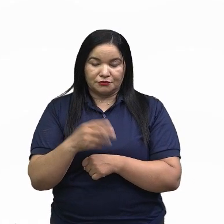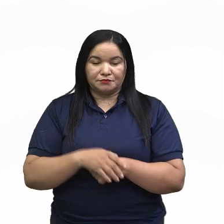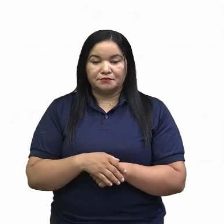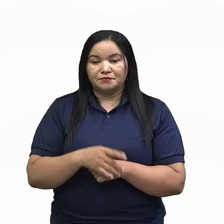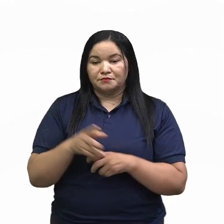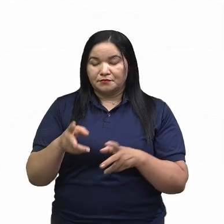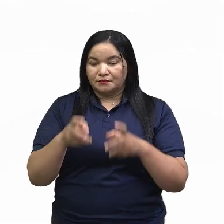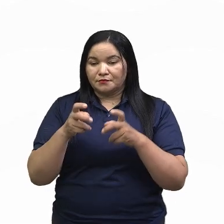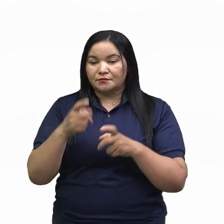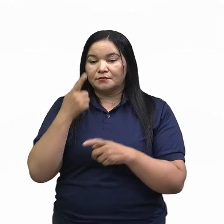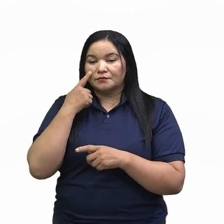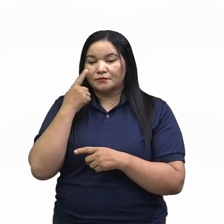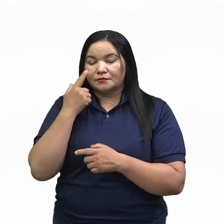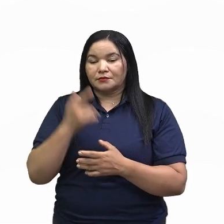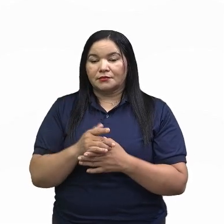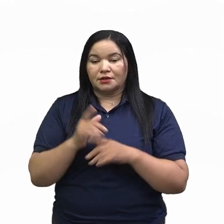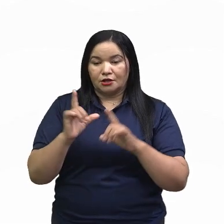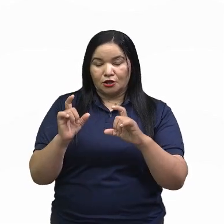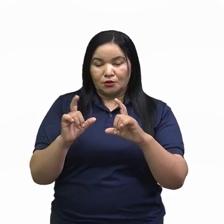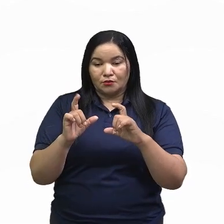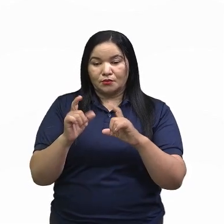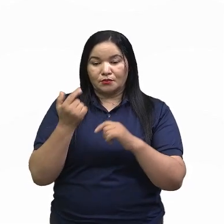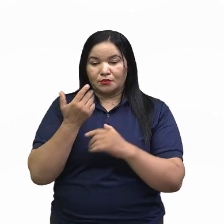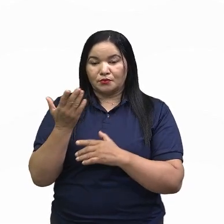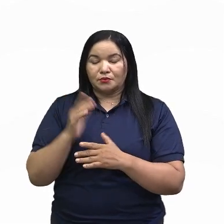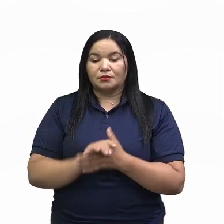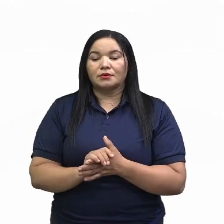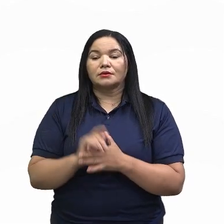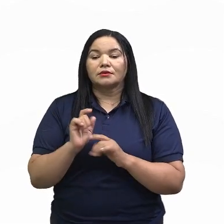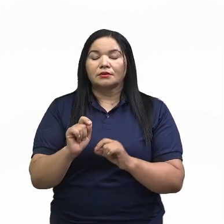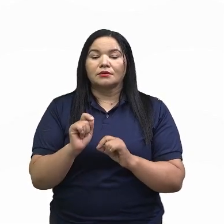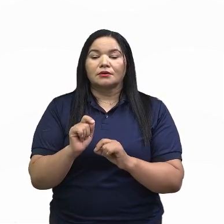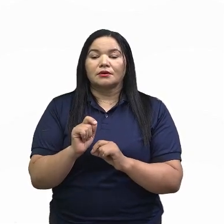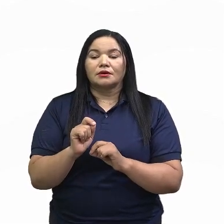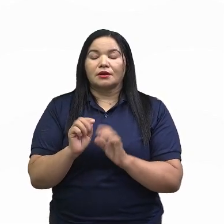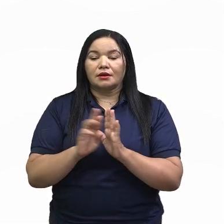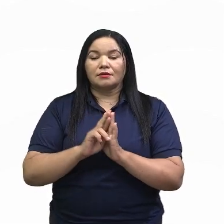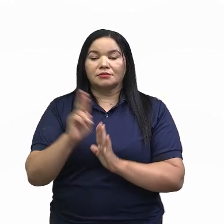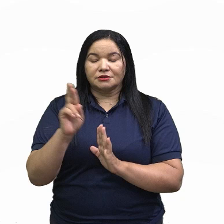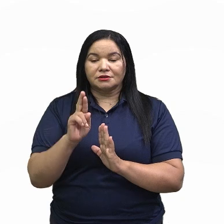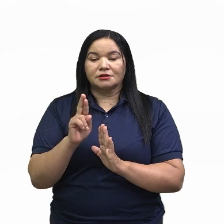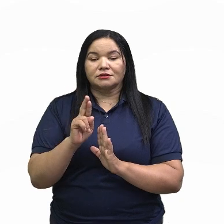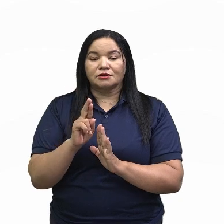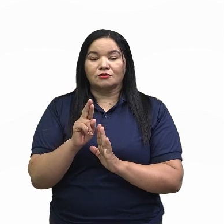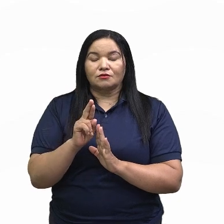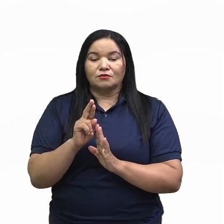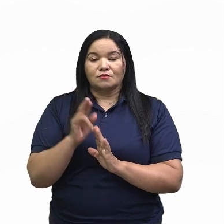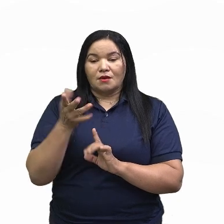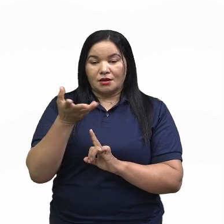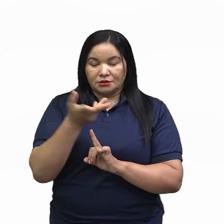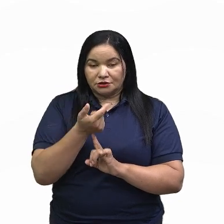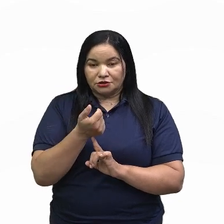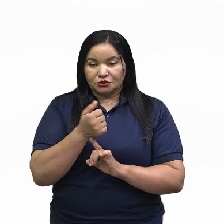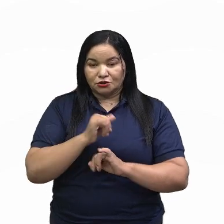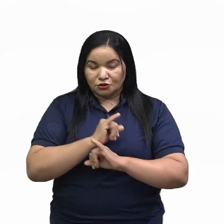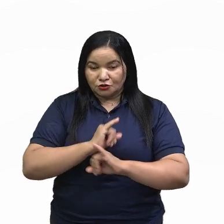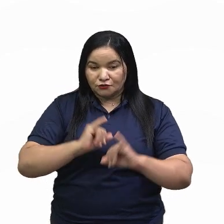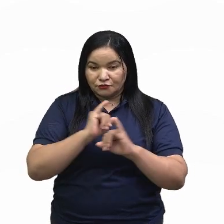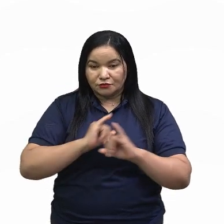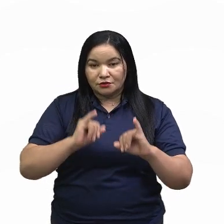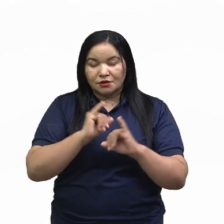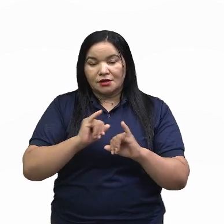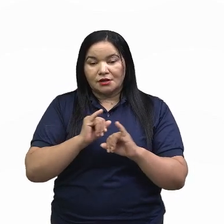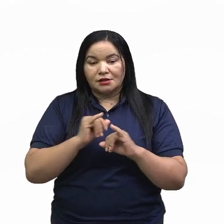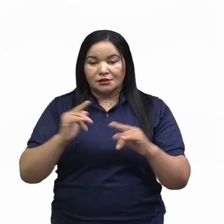uma representação artística de cartazes que eram, né, divulgados amplamente pela cidade de